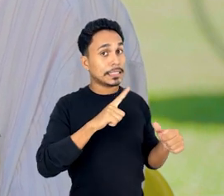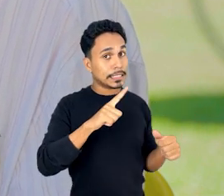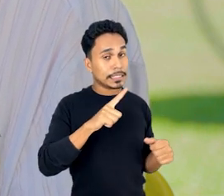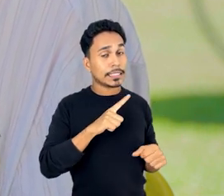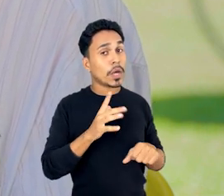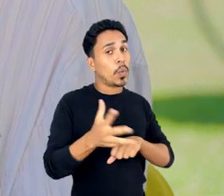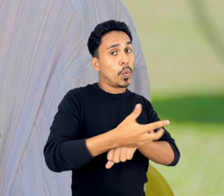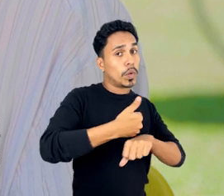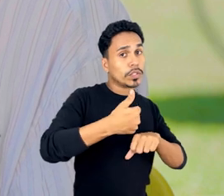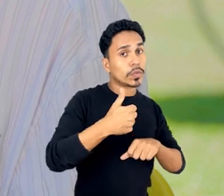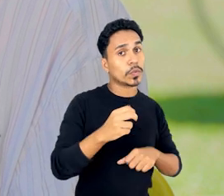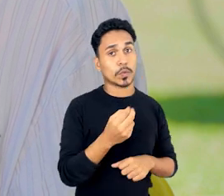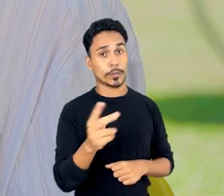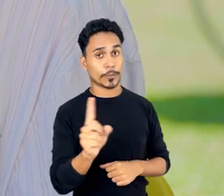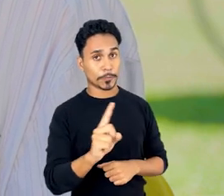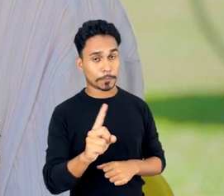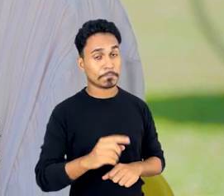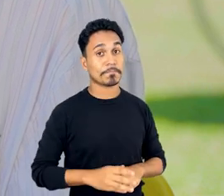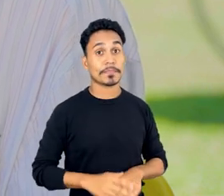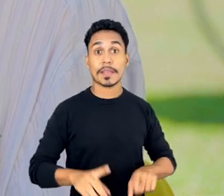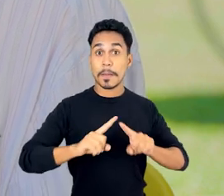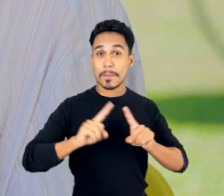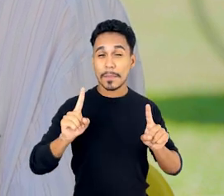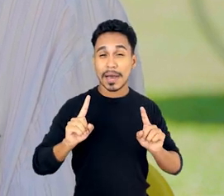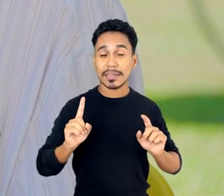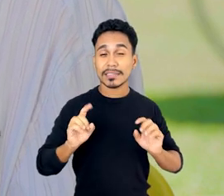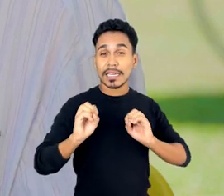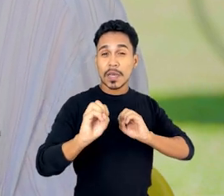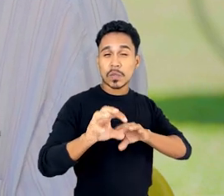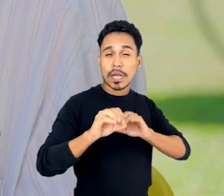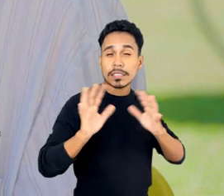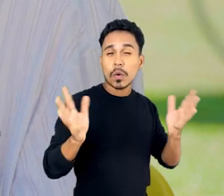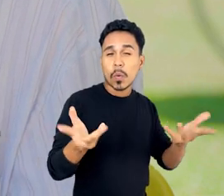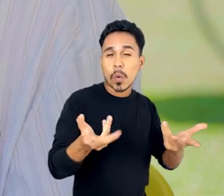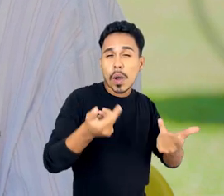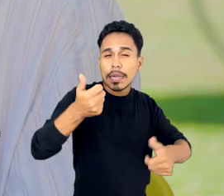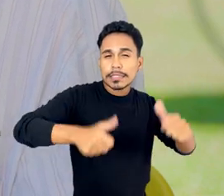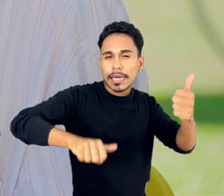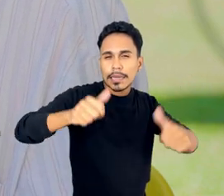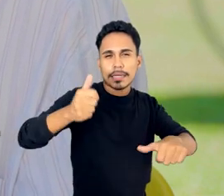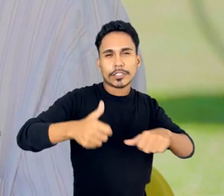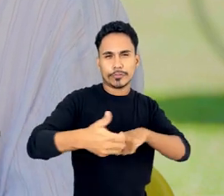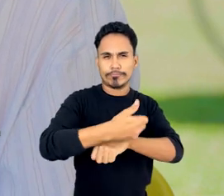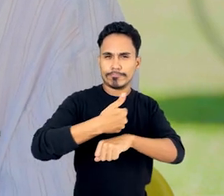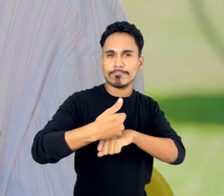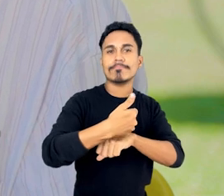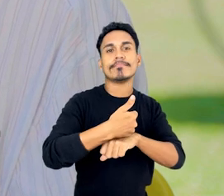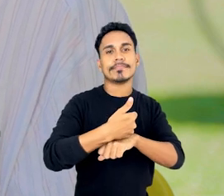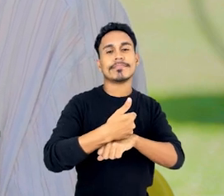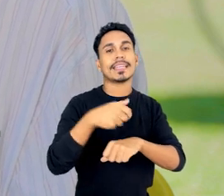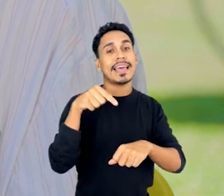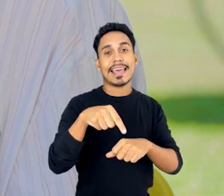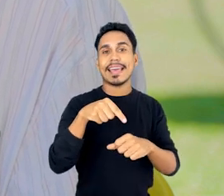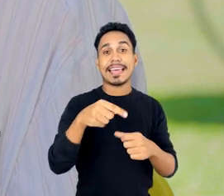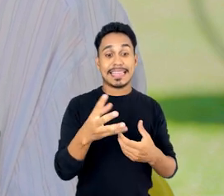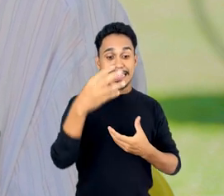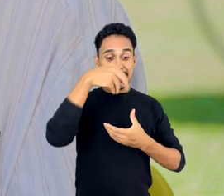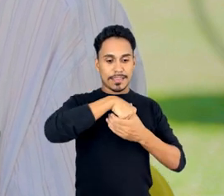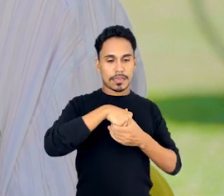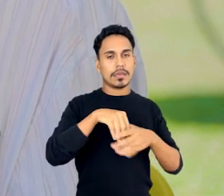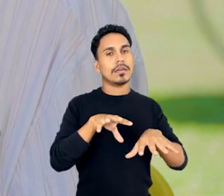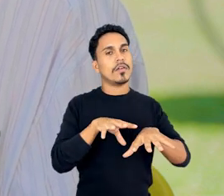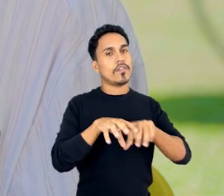qualidade mas de fato a educação de qualidade é mais no resultado que se encontra da